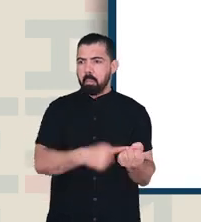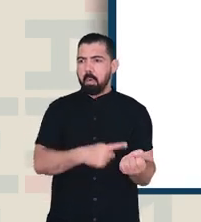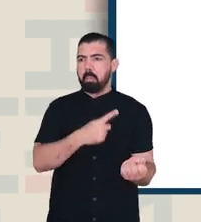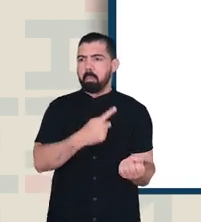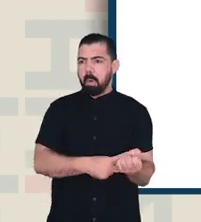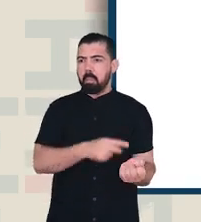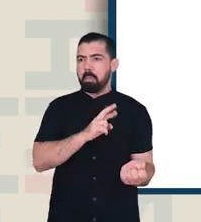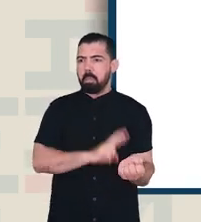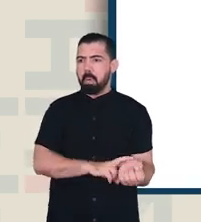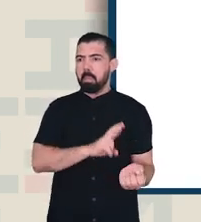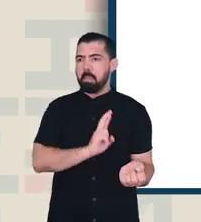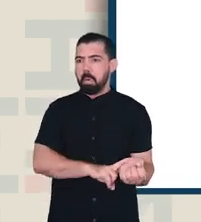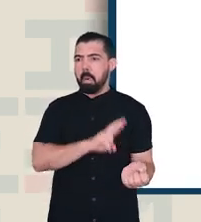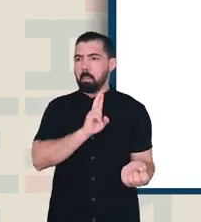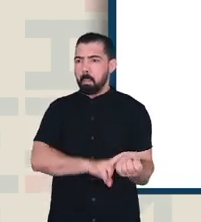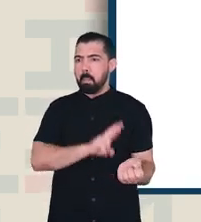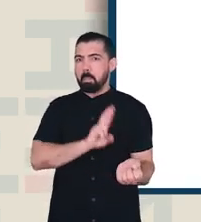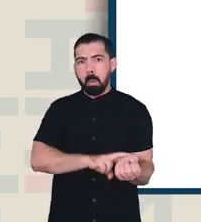começa a acelerar,